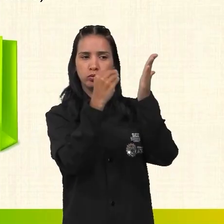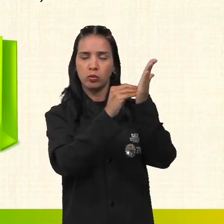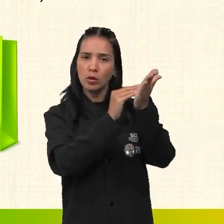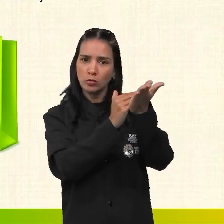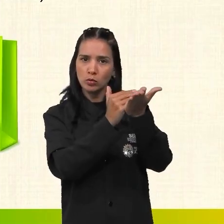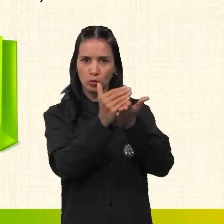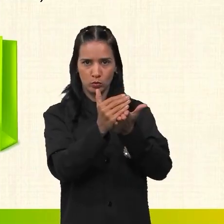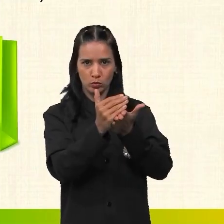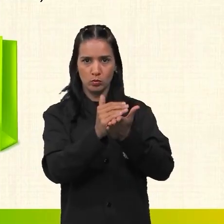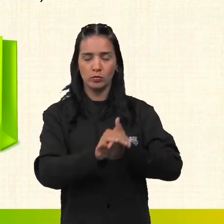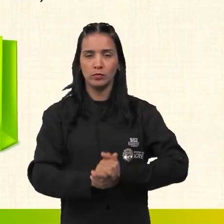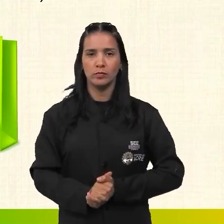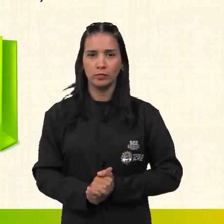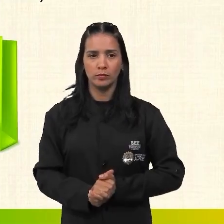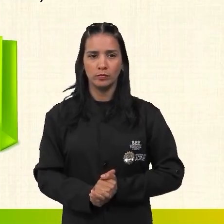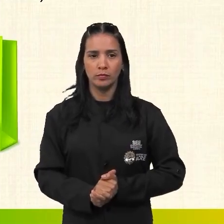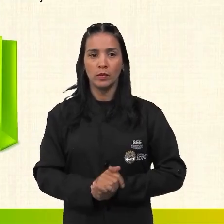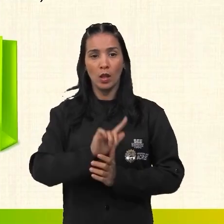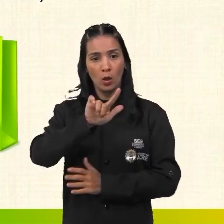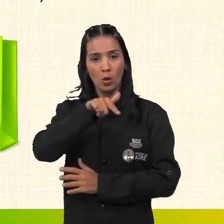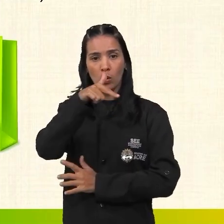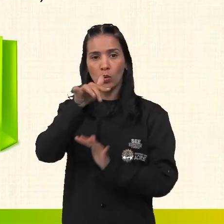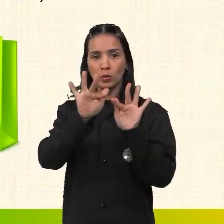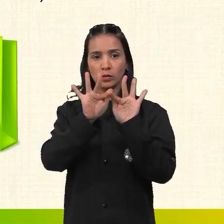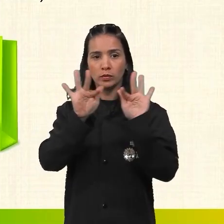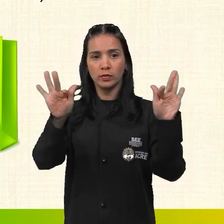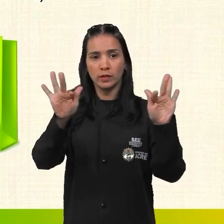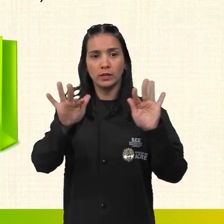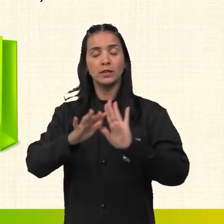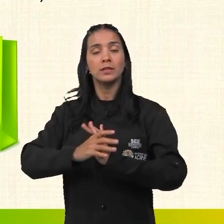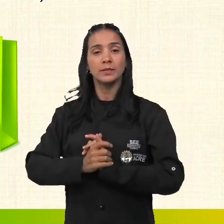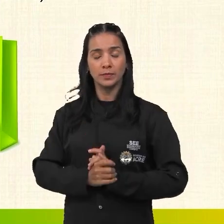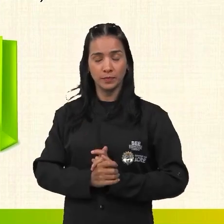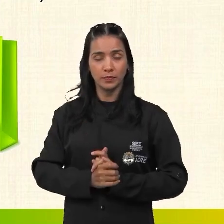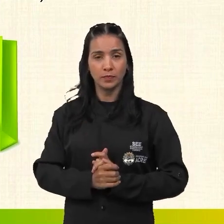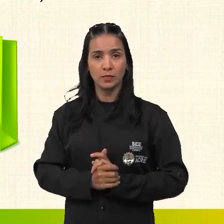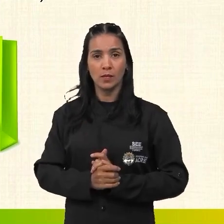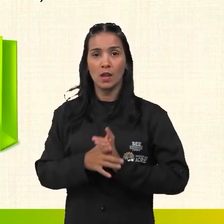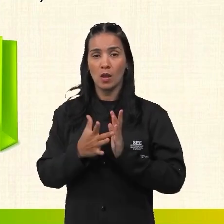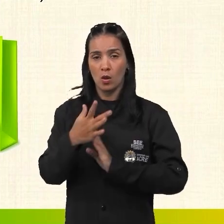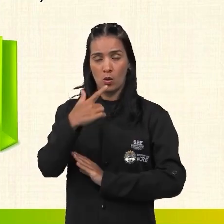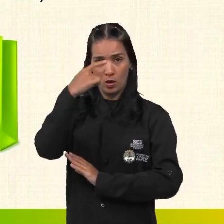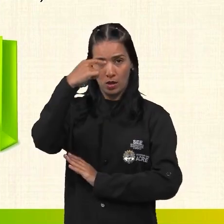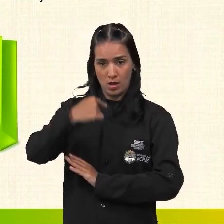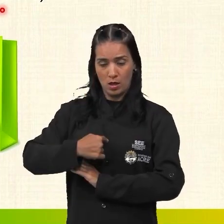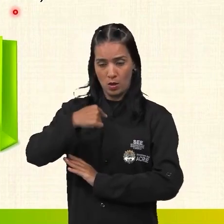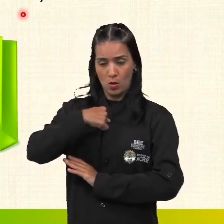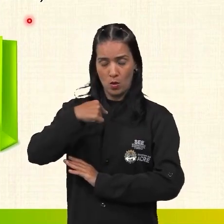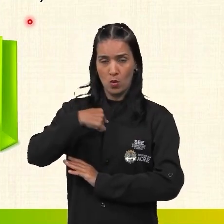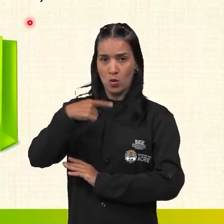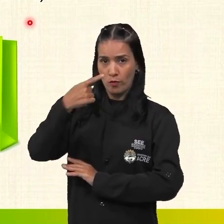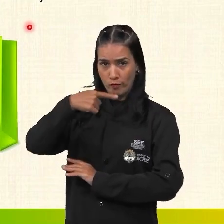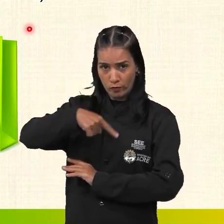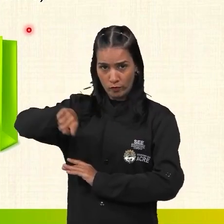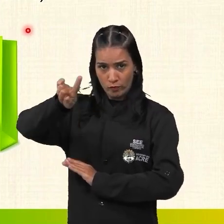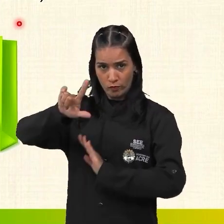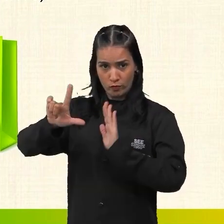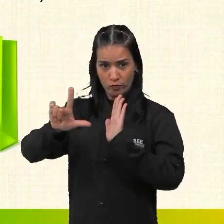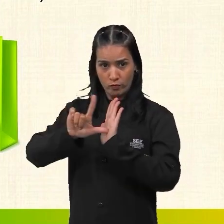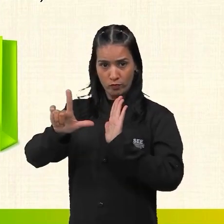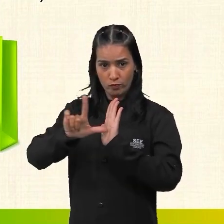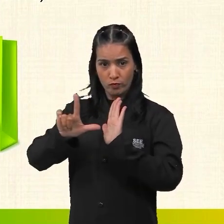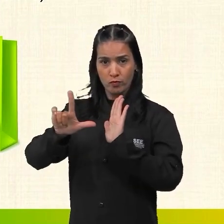nós temos, I went to the store when I was free. Eu fui à loja quando eu estava